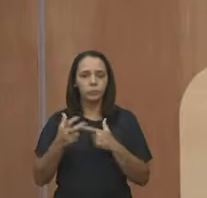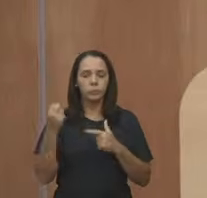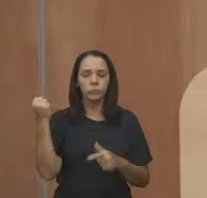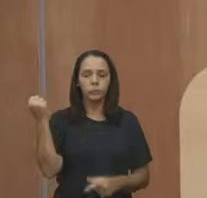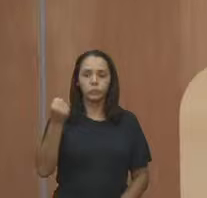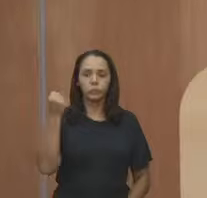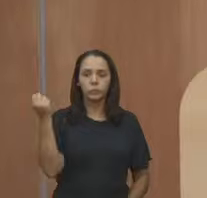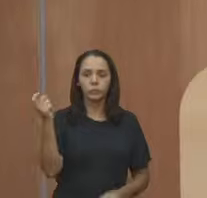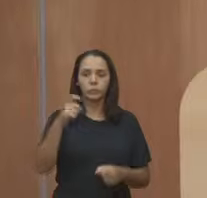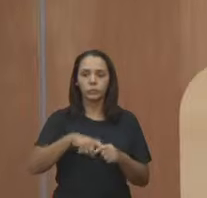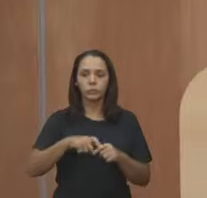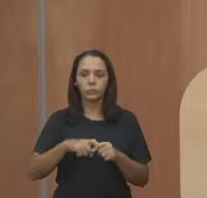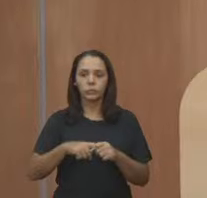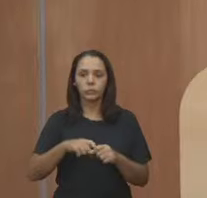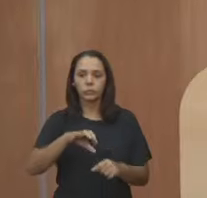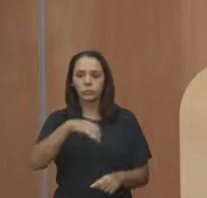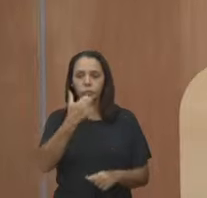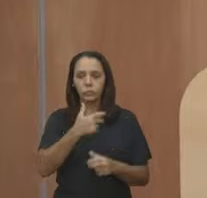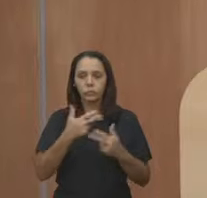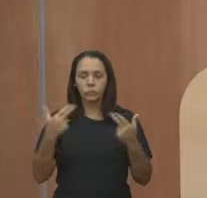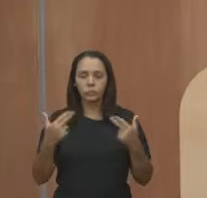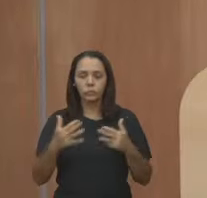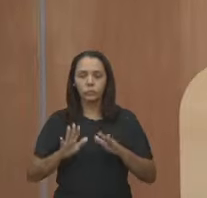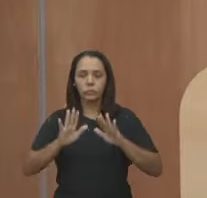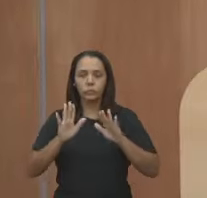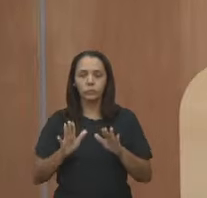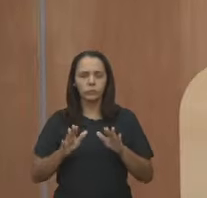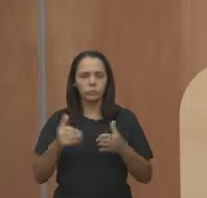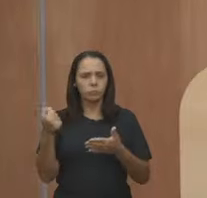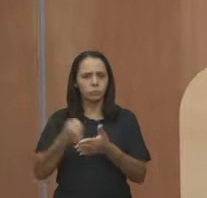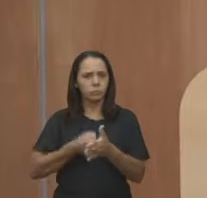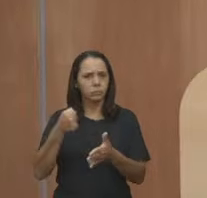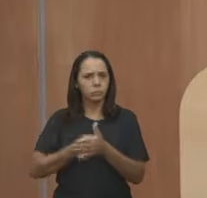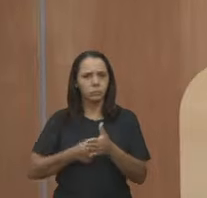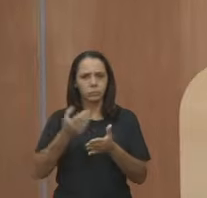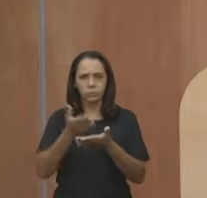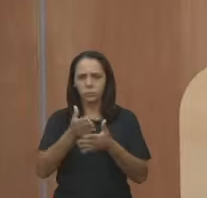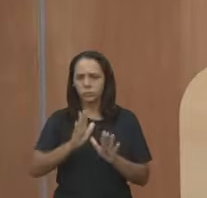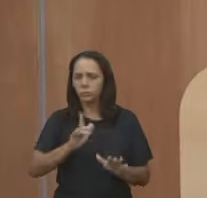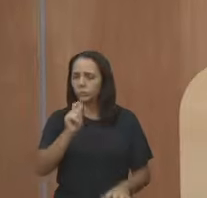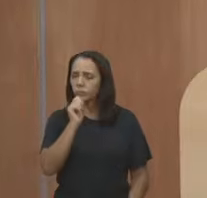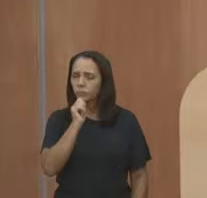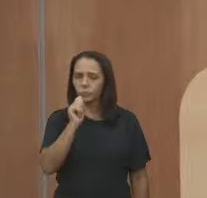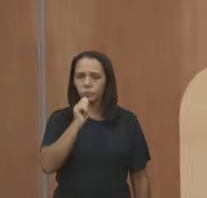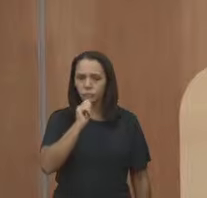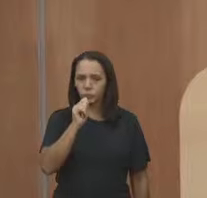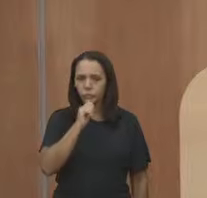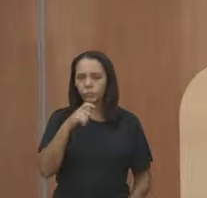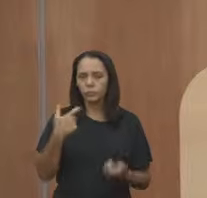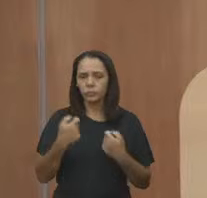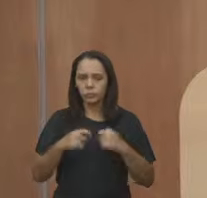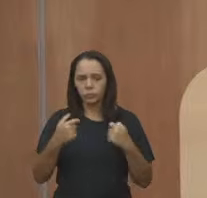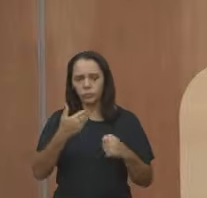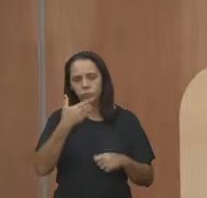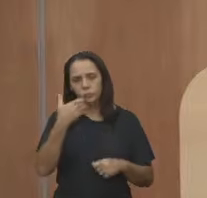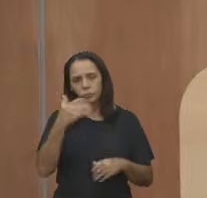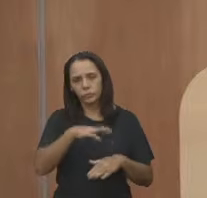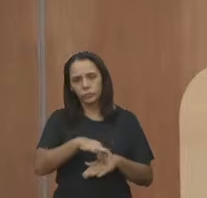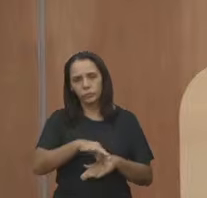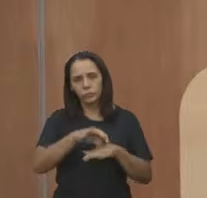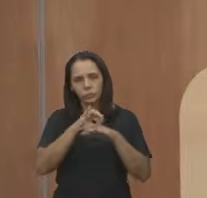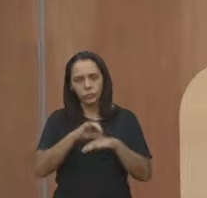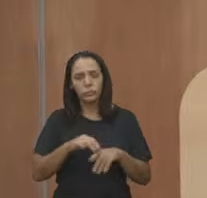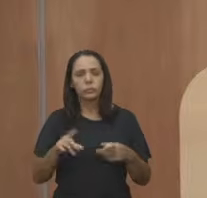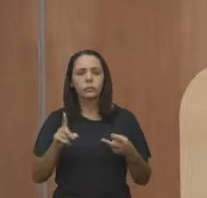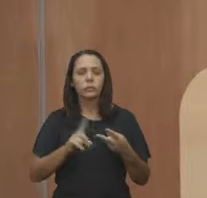das frutas, mas a luta ainda não acabou. A gente ainda teve a redução de carnes nobres, o mingau ainda não voltou a ser disponibilizado,